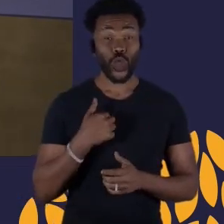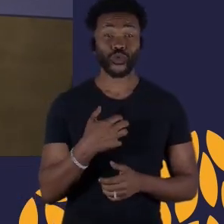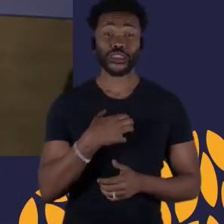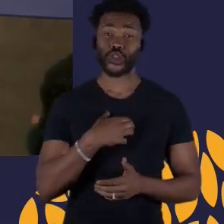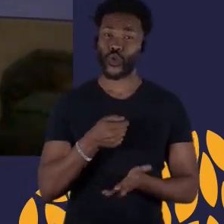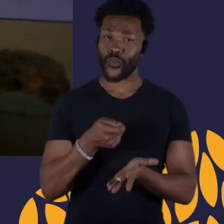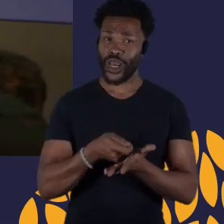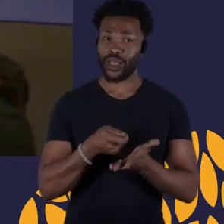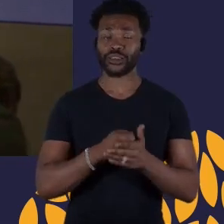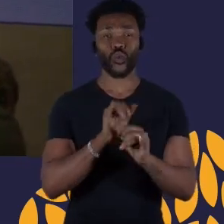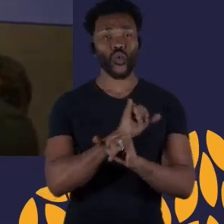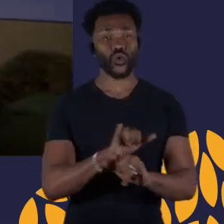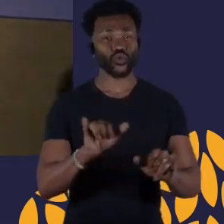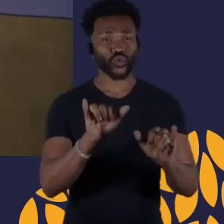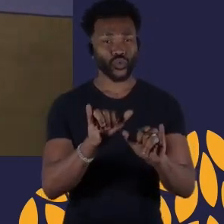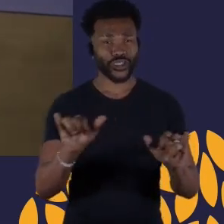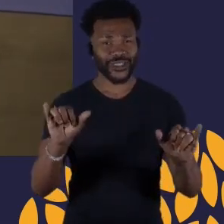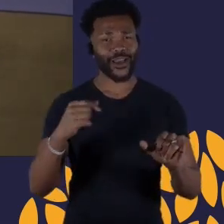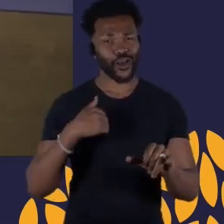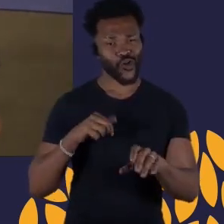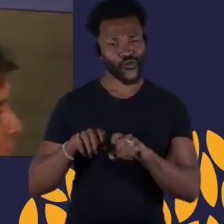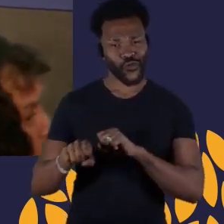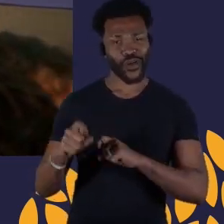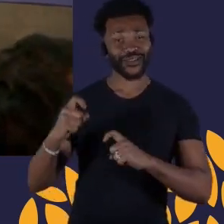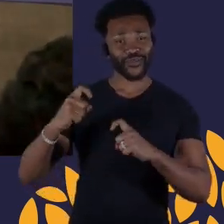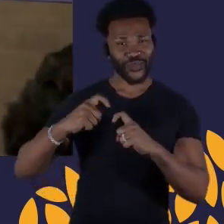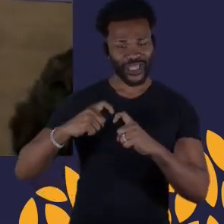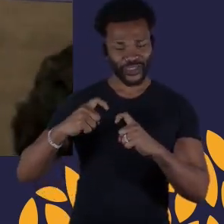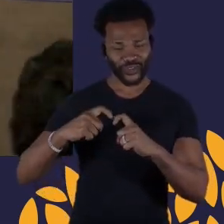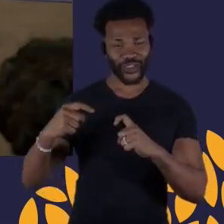obrigação de falar isso, porque como médica,